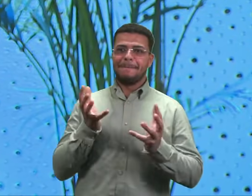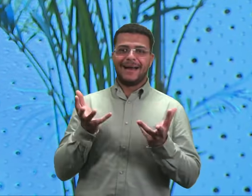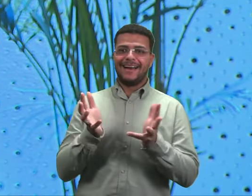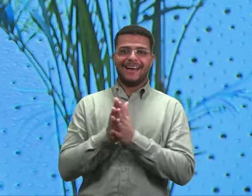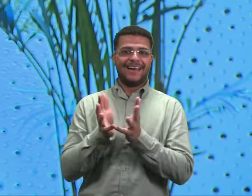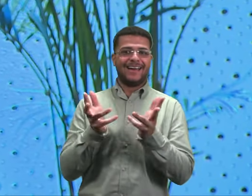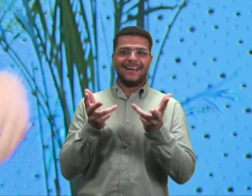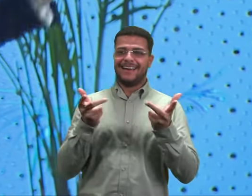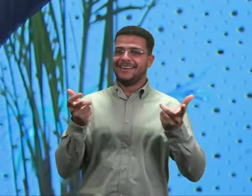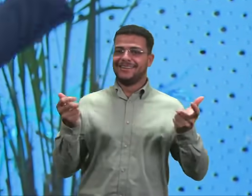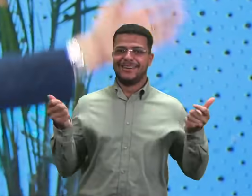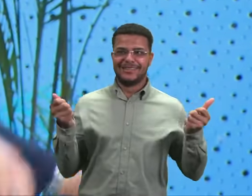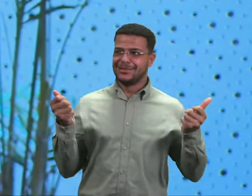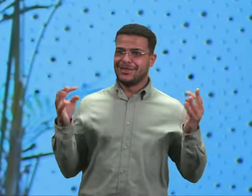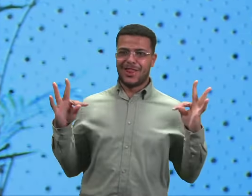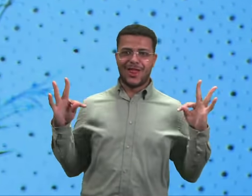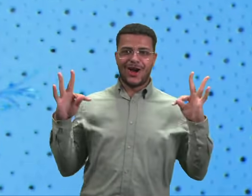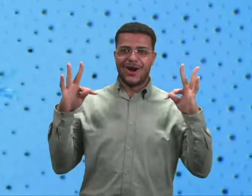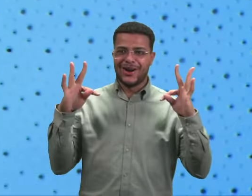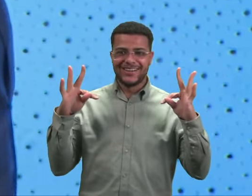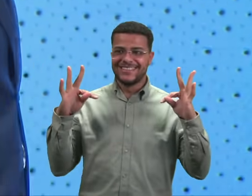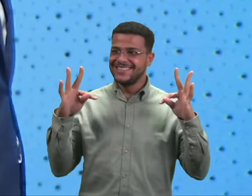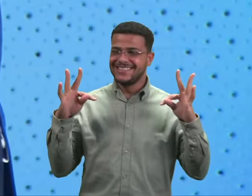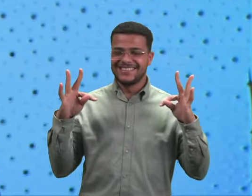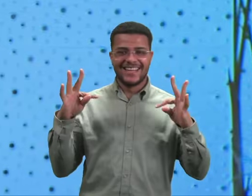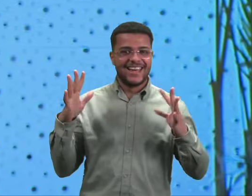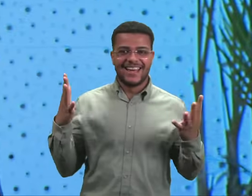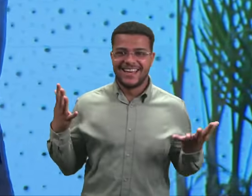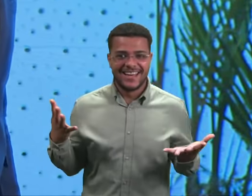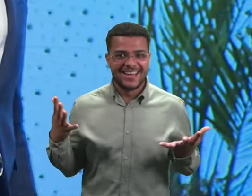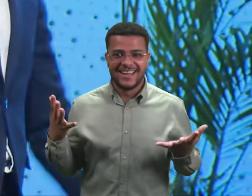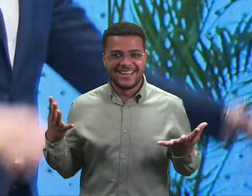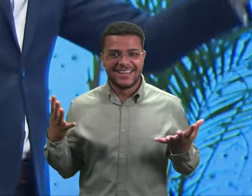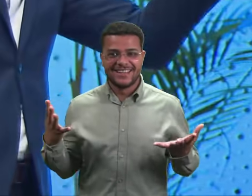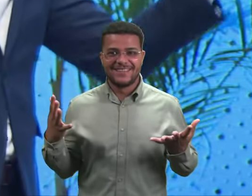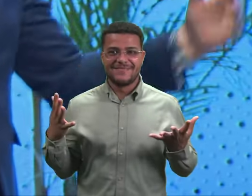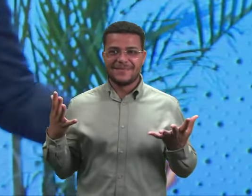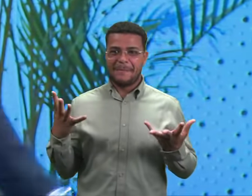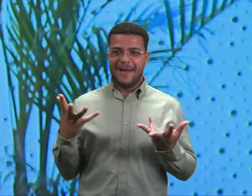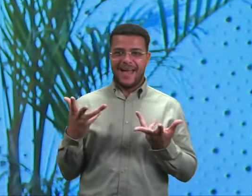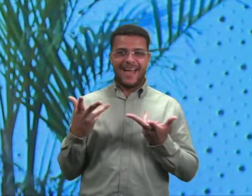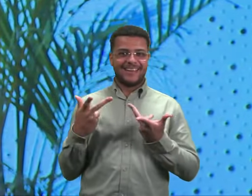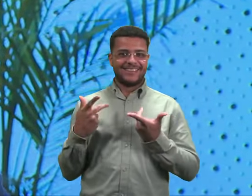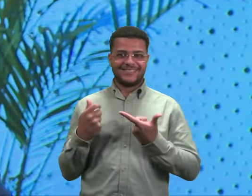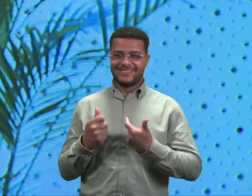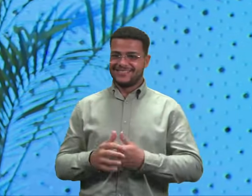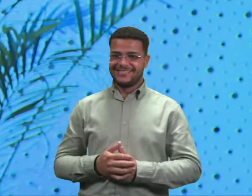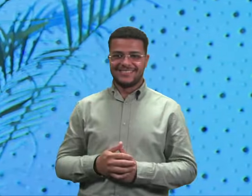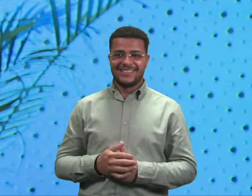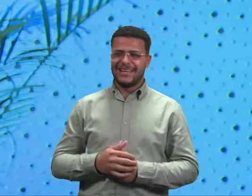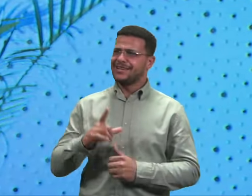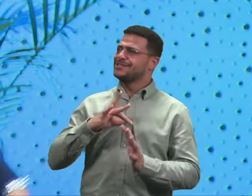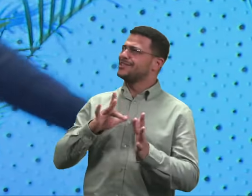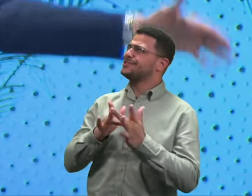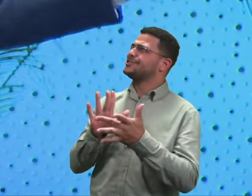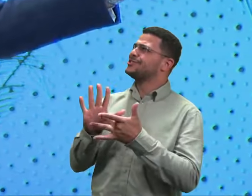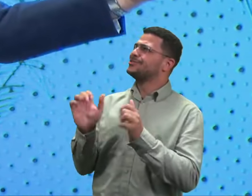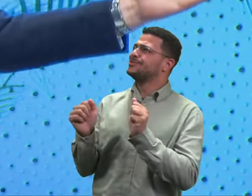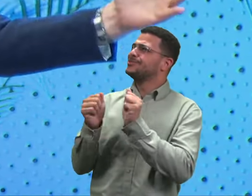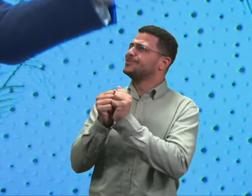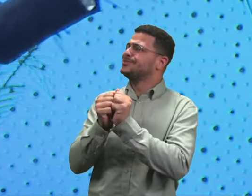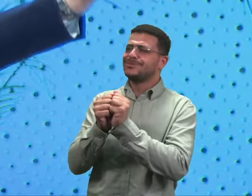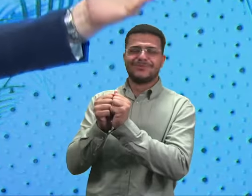Magnífico. Extraordinário. Estar com Jesus, maravilhoso. Estar com Jesus,